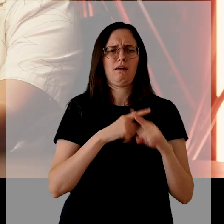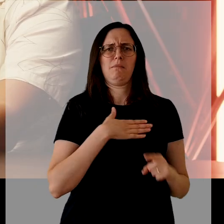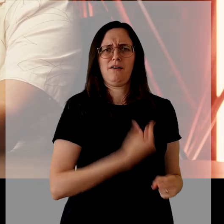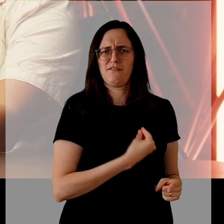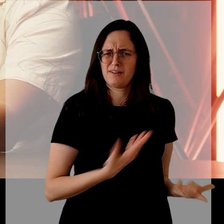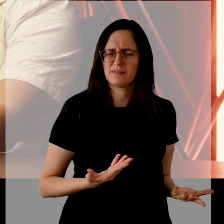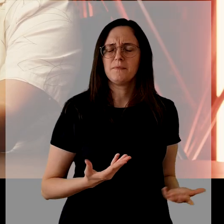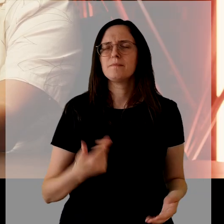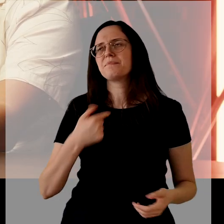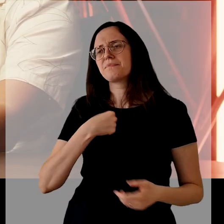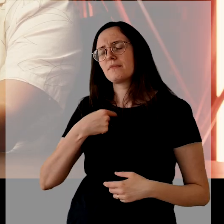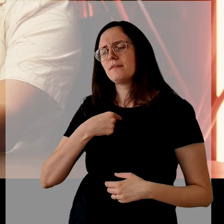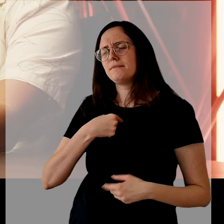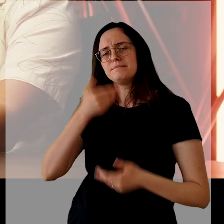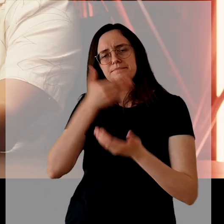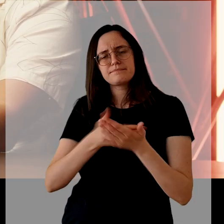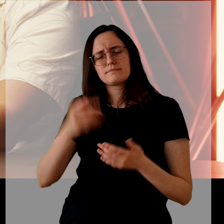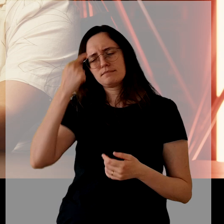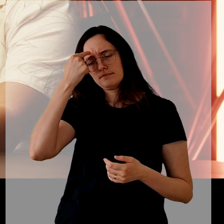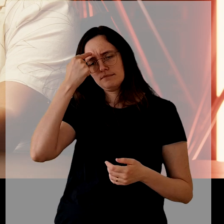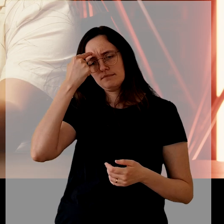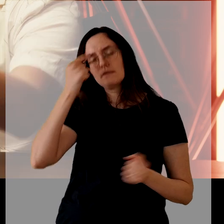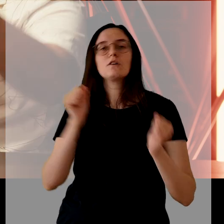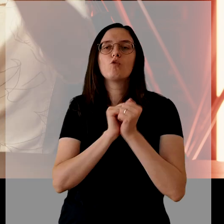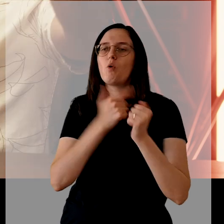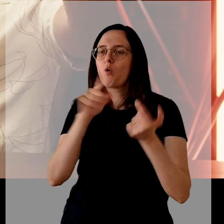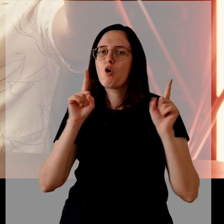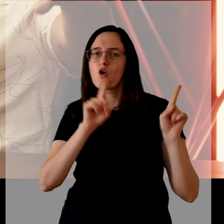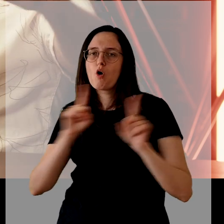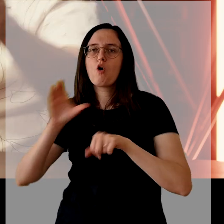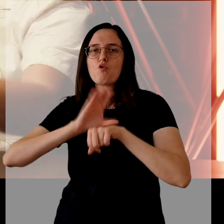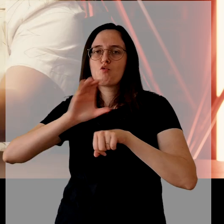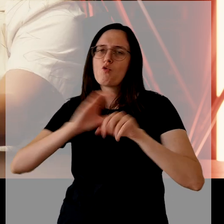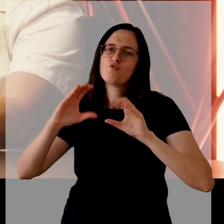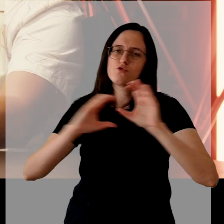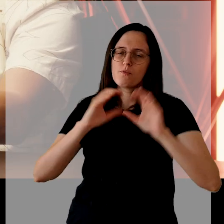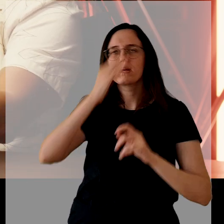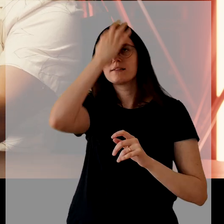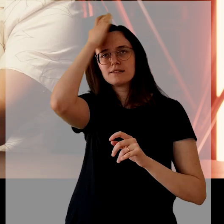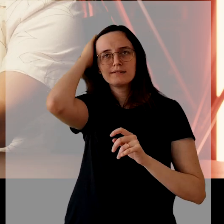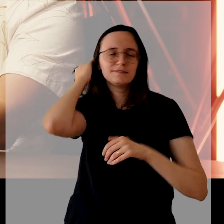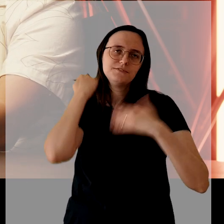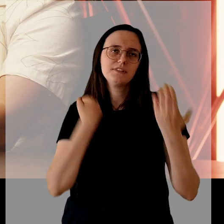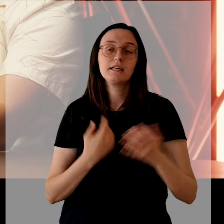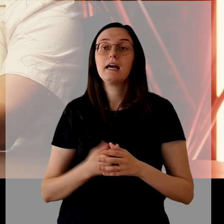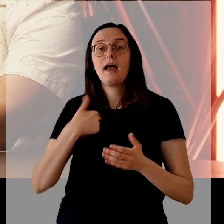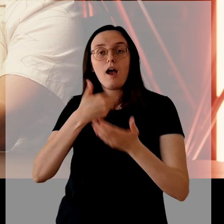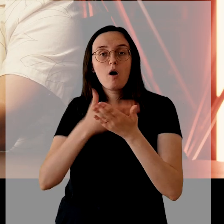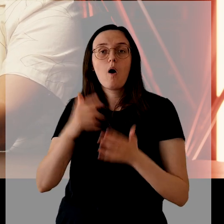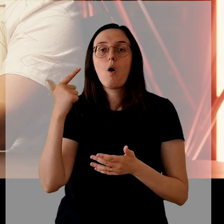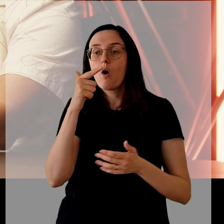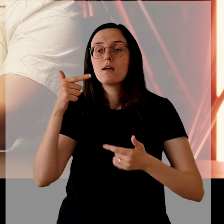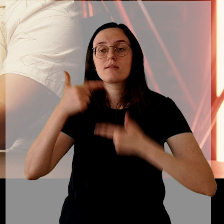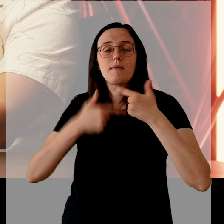vida. E eu comecei a andar muito com os colegas do curso de comunicação, enfim. E comecei a pegar